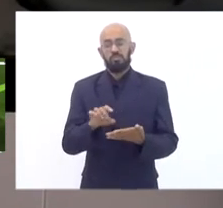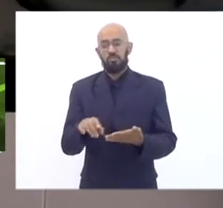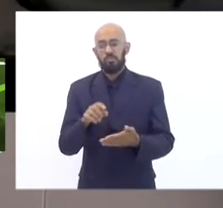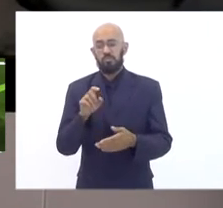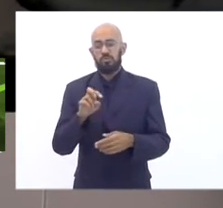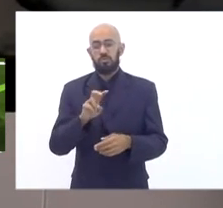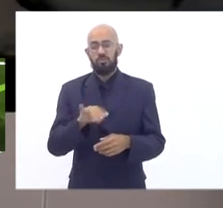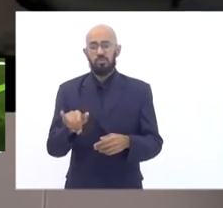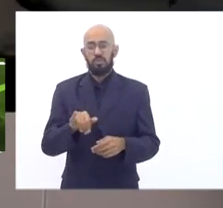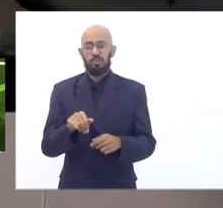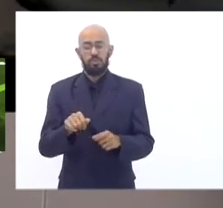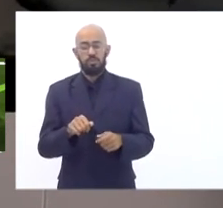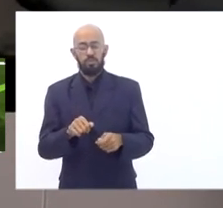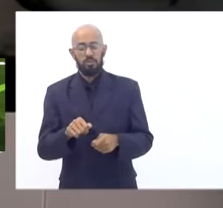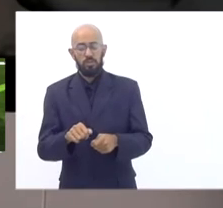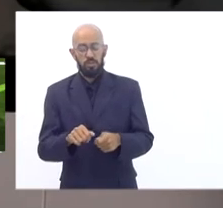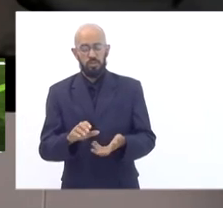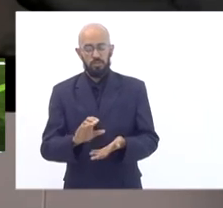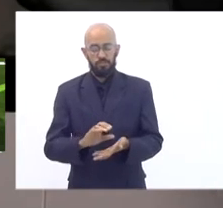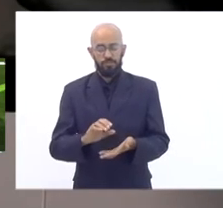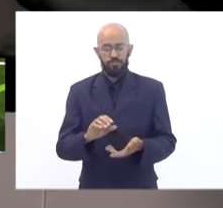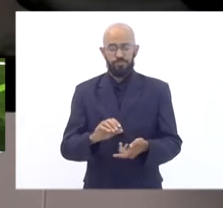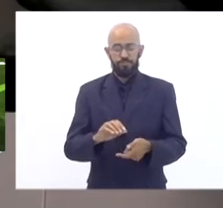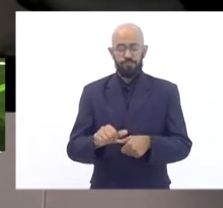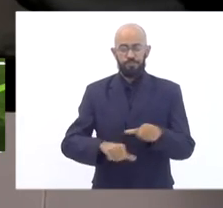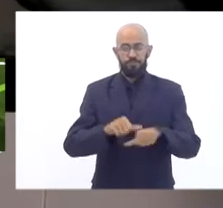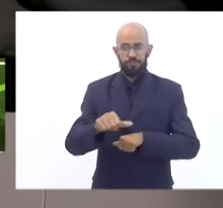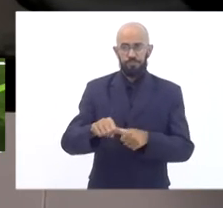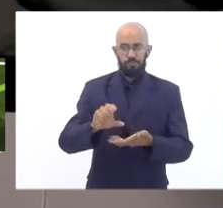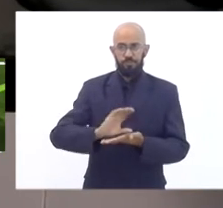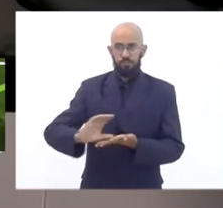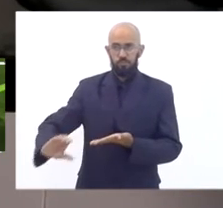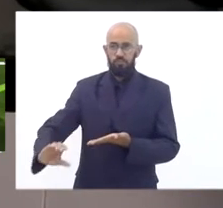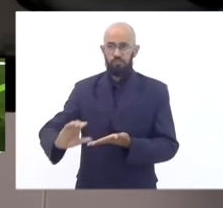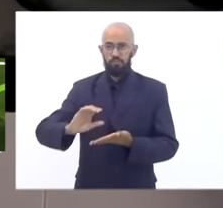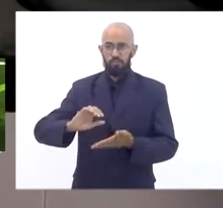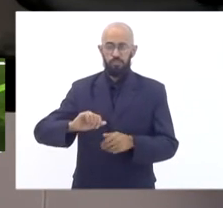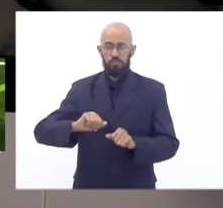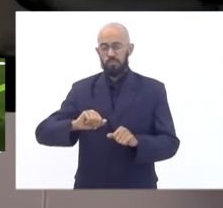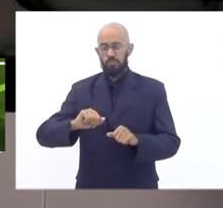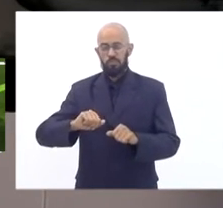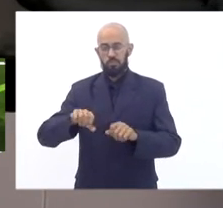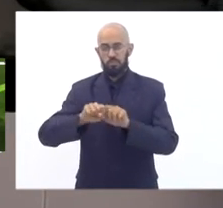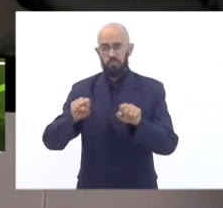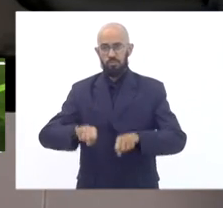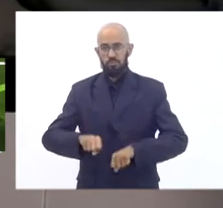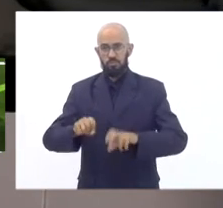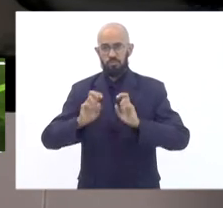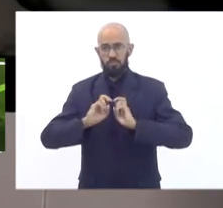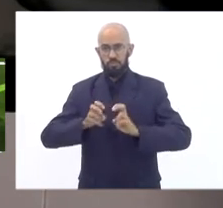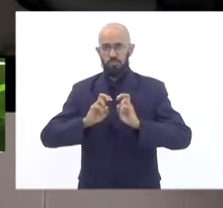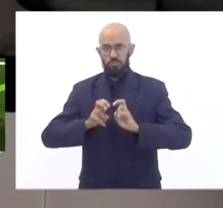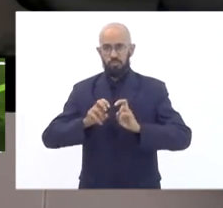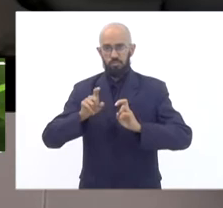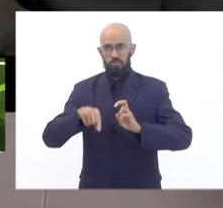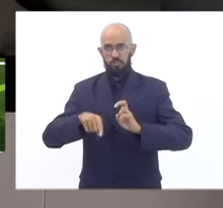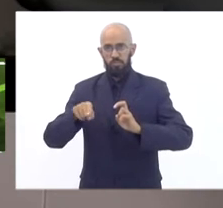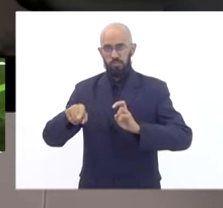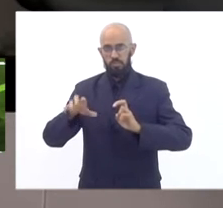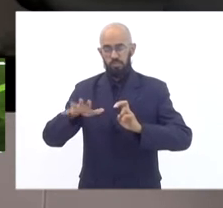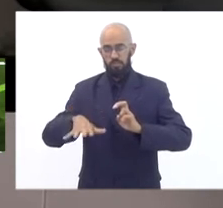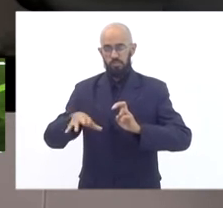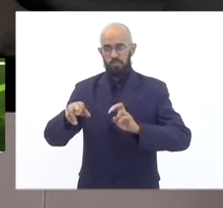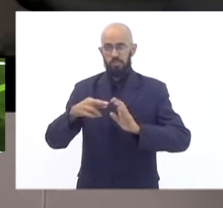sim, revertidos em investimentos no sistema ferroviário. Essa é a condição que o governo do